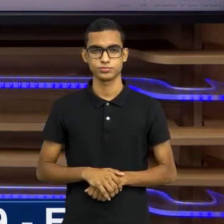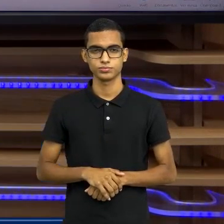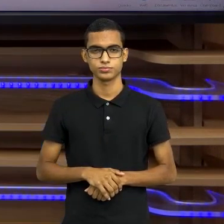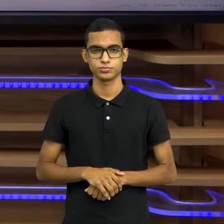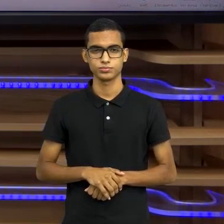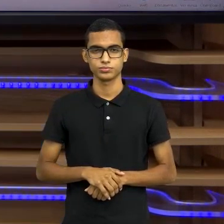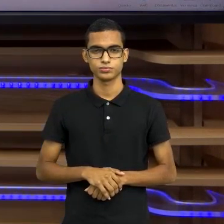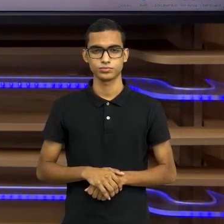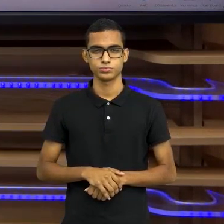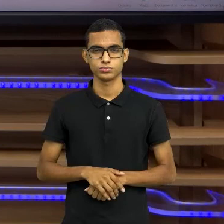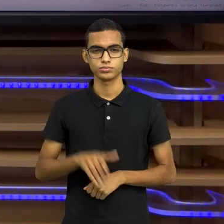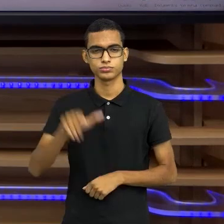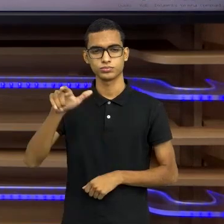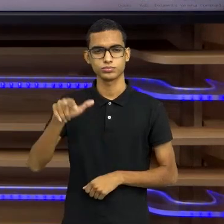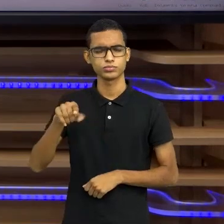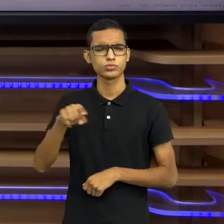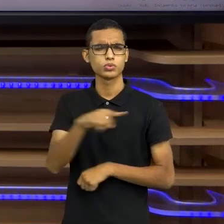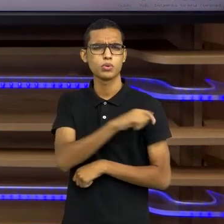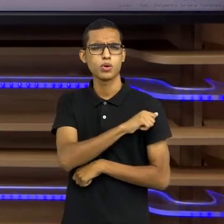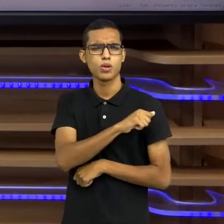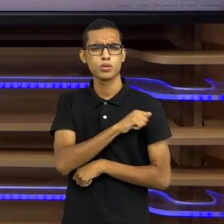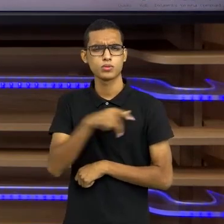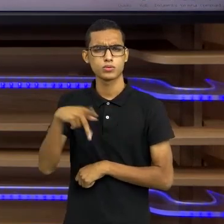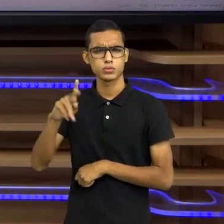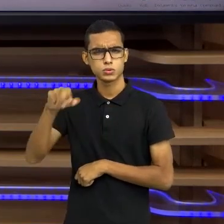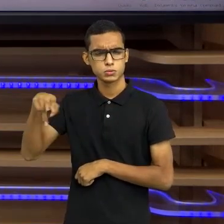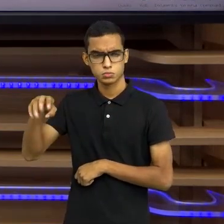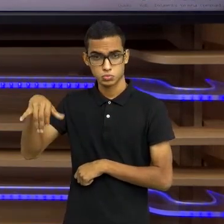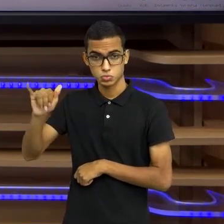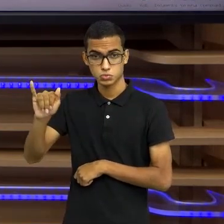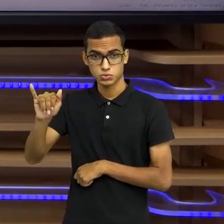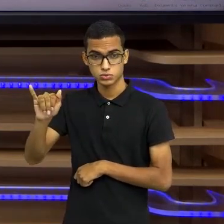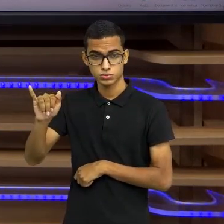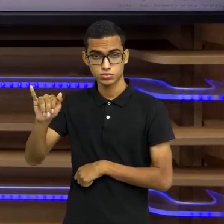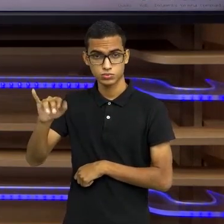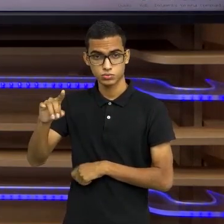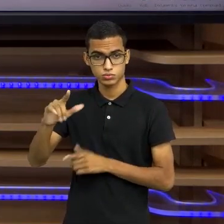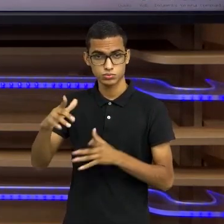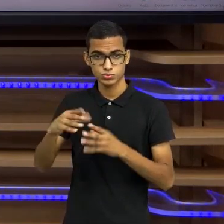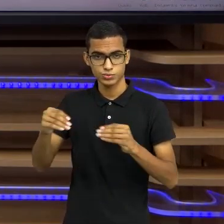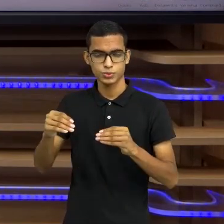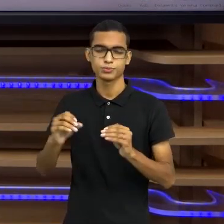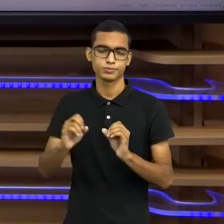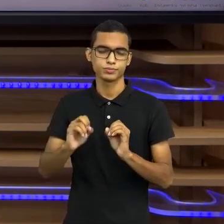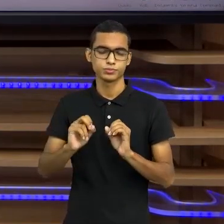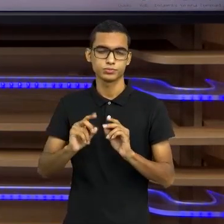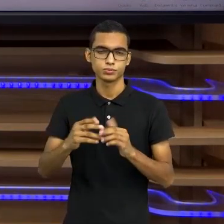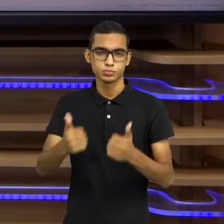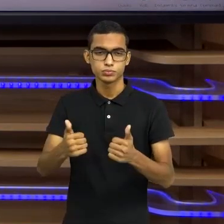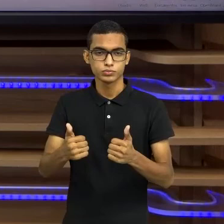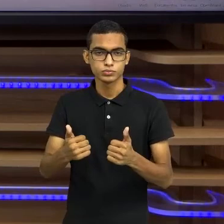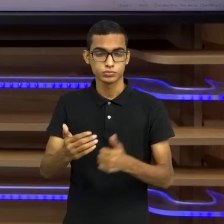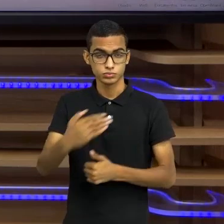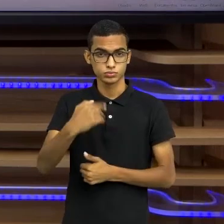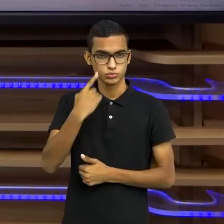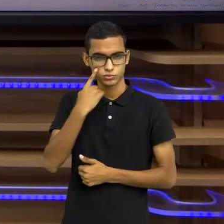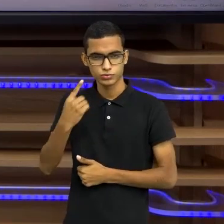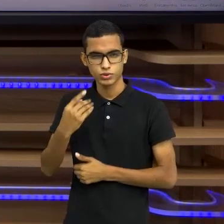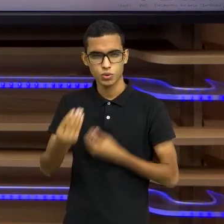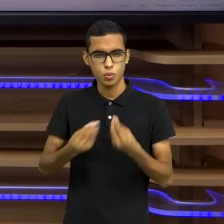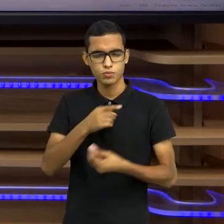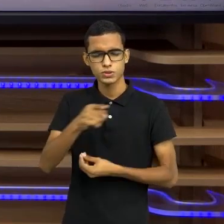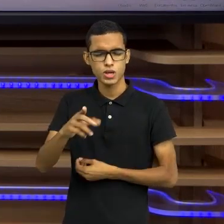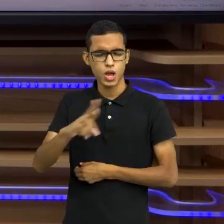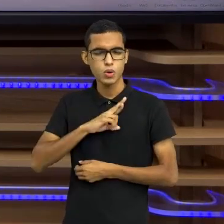E Kennedy, veio o Kennedy? Não, né? Vamos então ver agora como que vocês responderam essa questão e